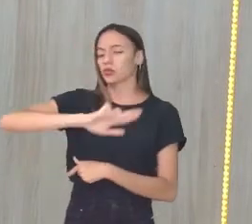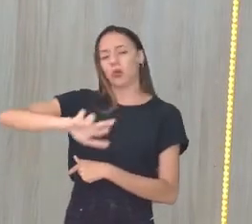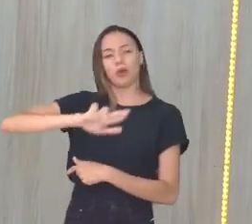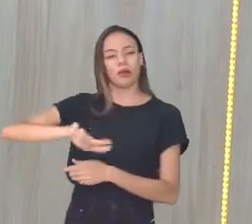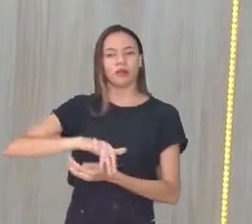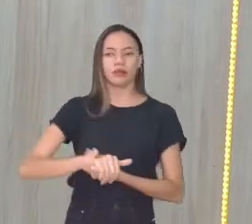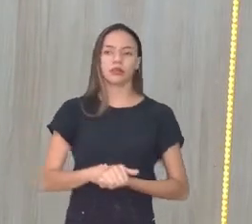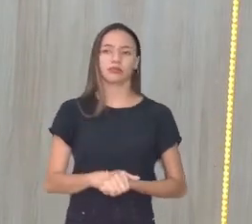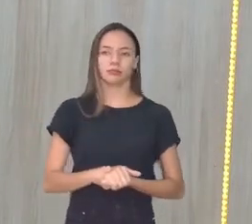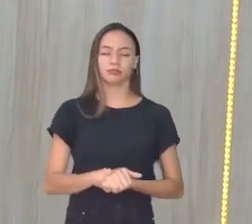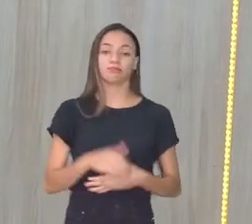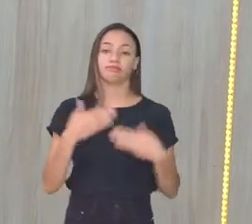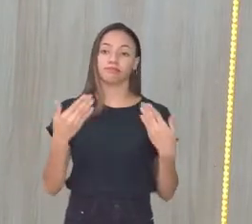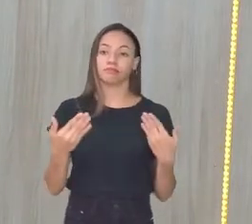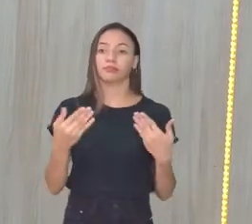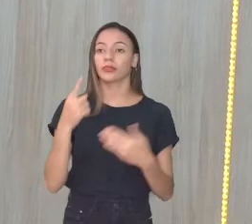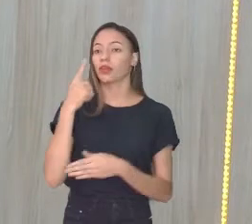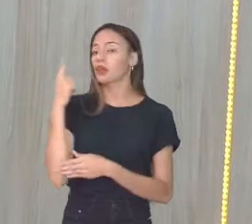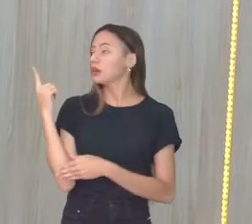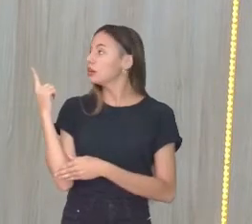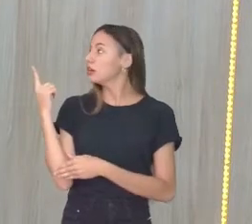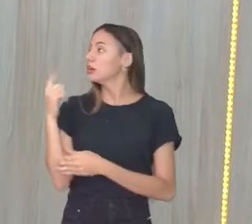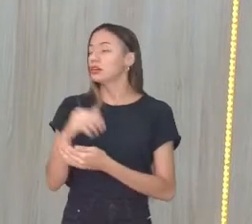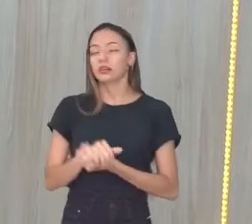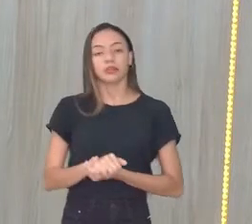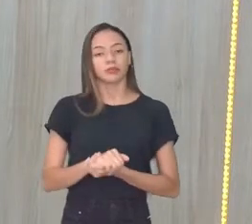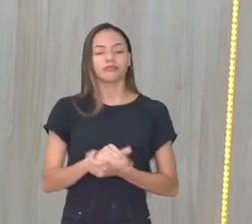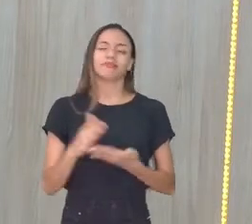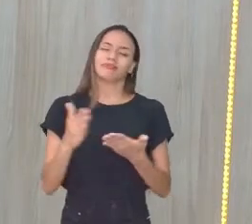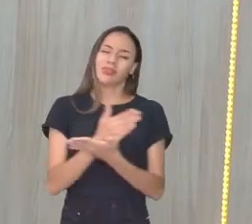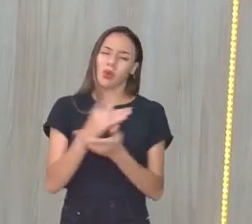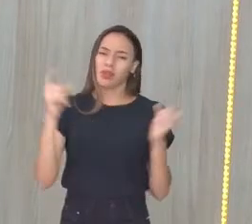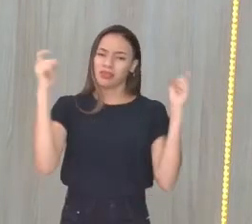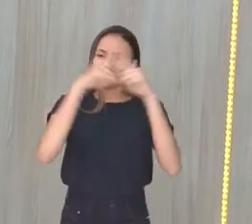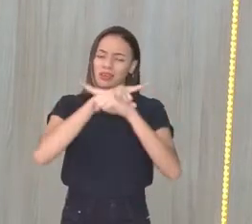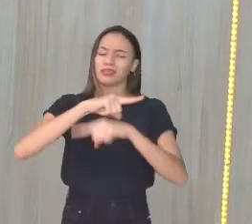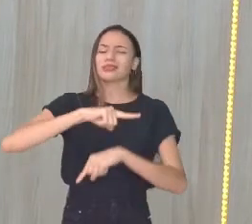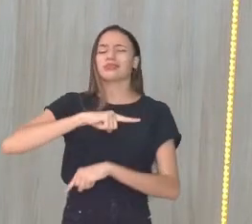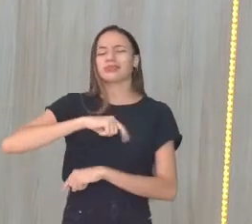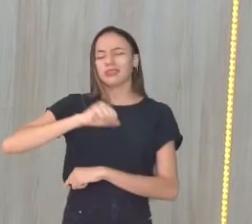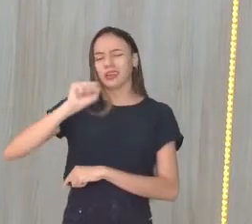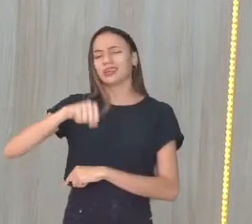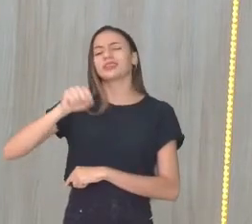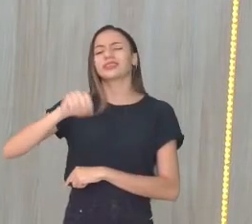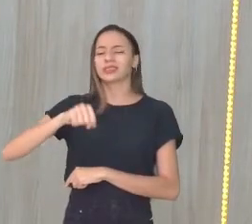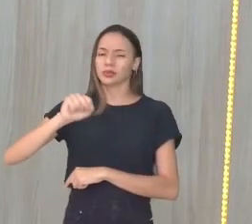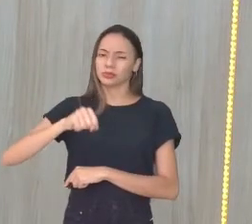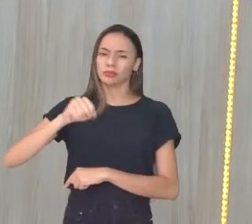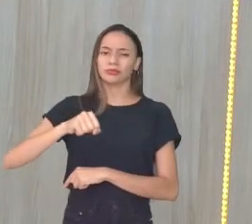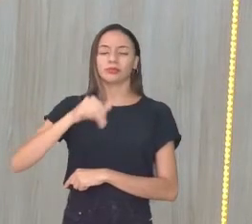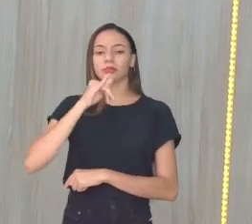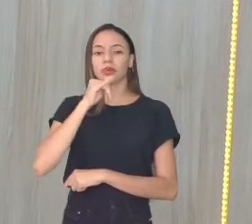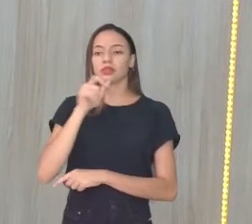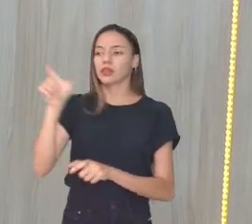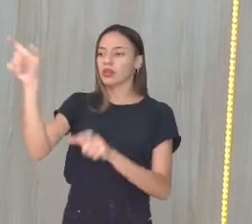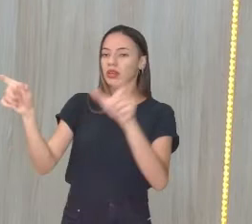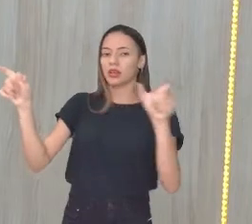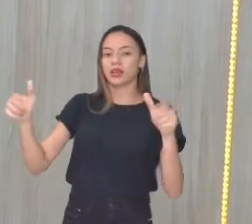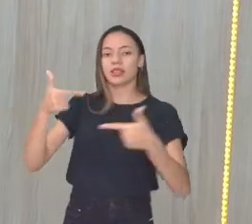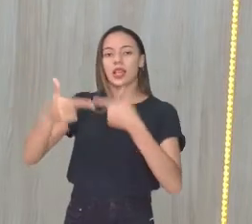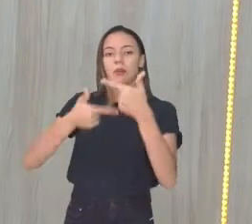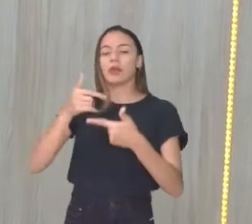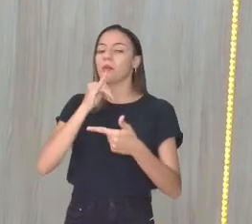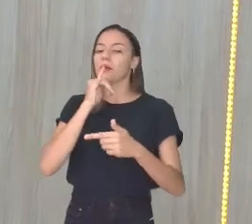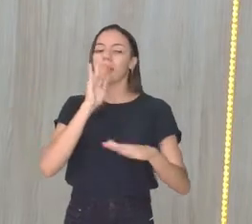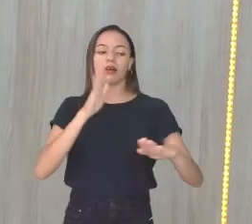Então, contudo, olha aí, ainda existem algumas dificuldades encontradas pelas trabalhadoras no acesso, por